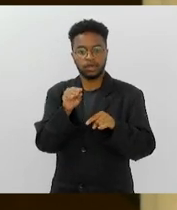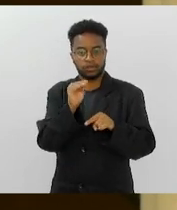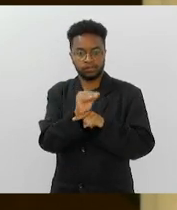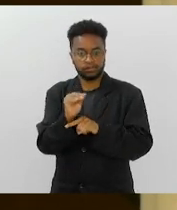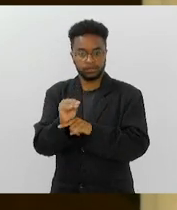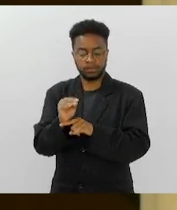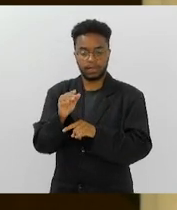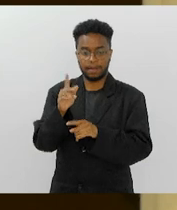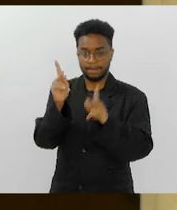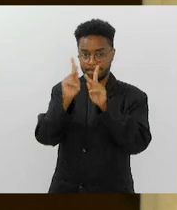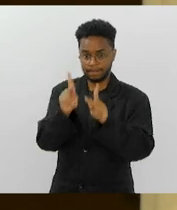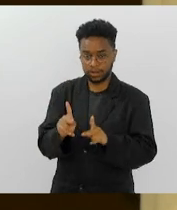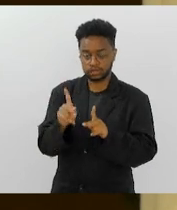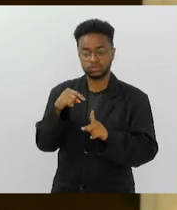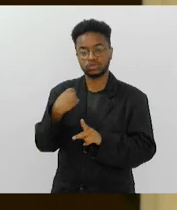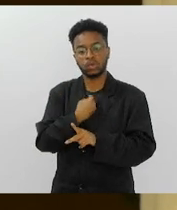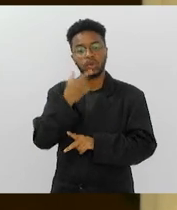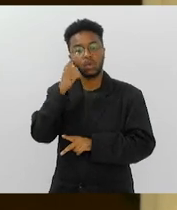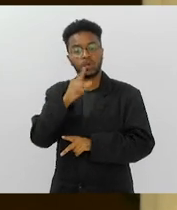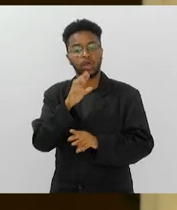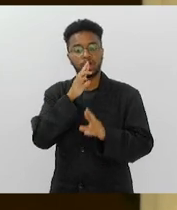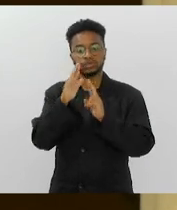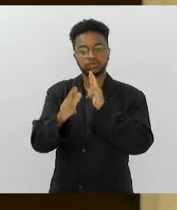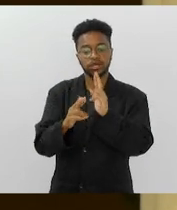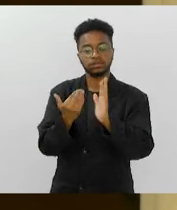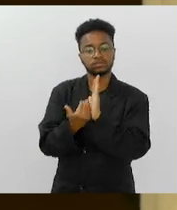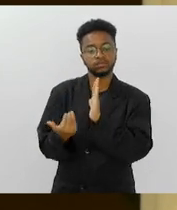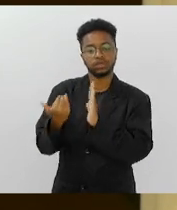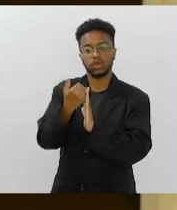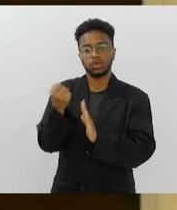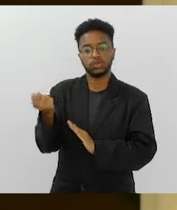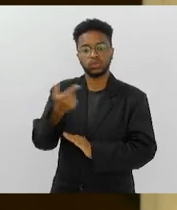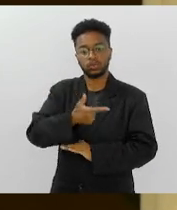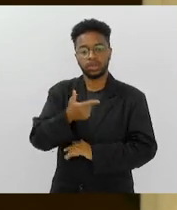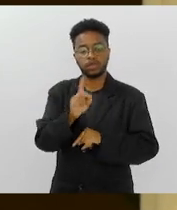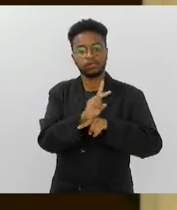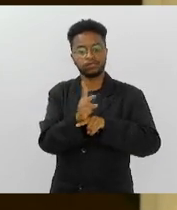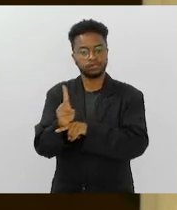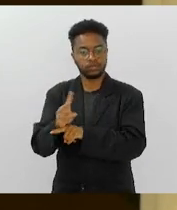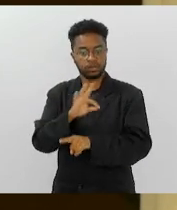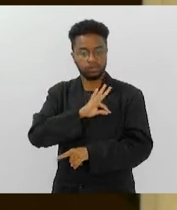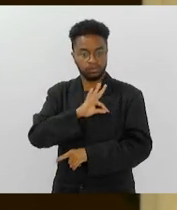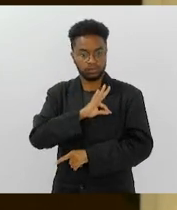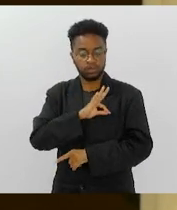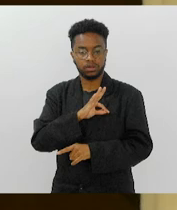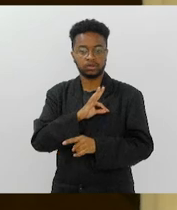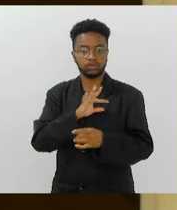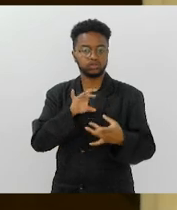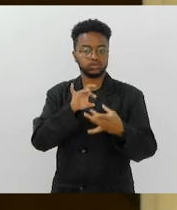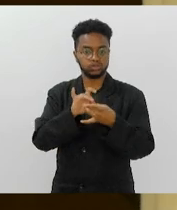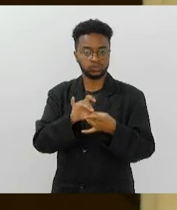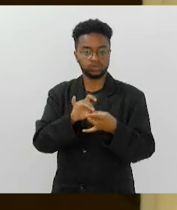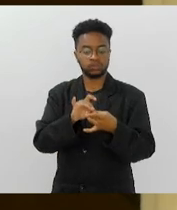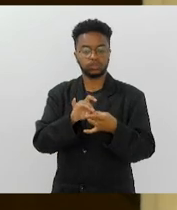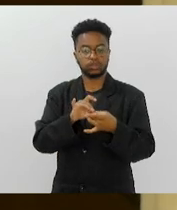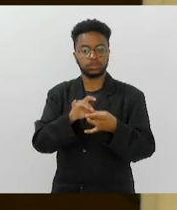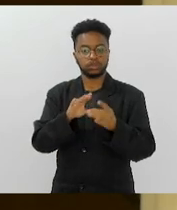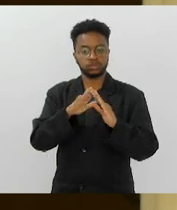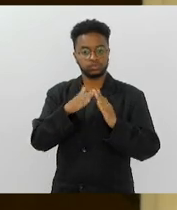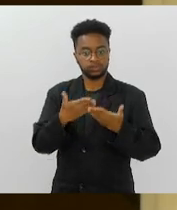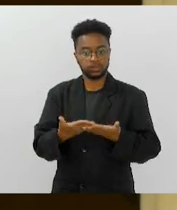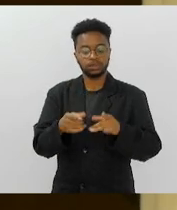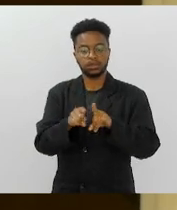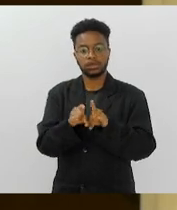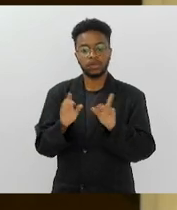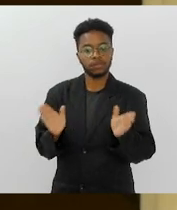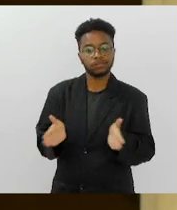resultado muito melhor do que o policiamento ostensivo que é feito com o patrulhamento escolar, que nós também ofertamos esse